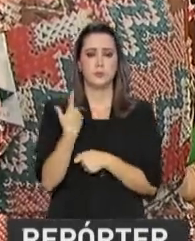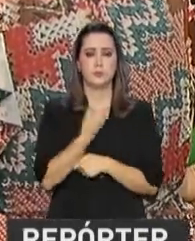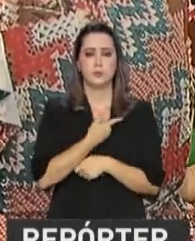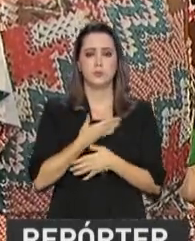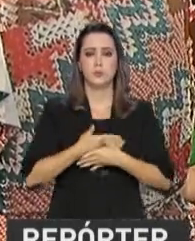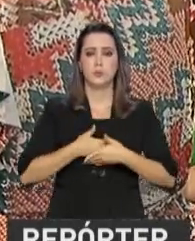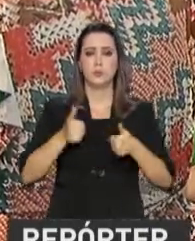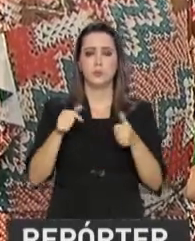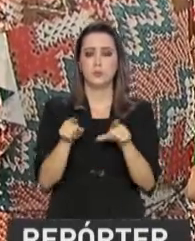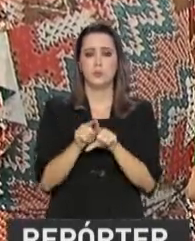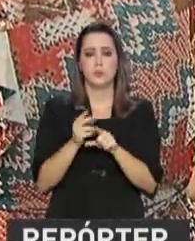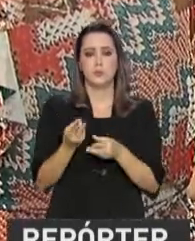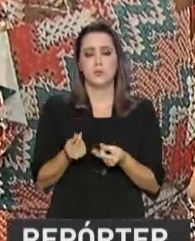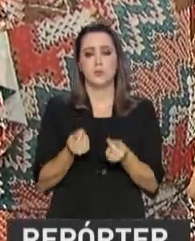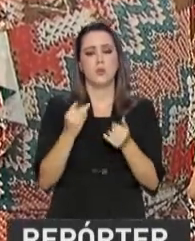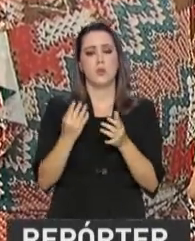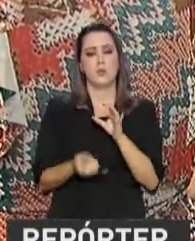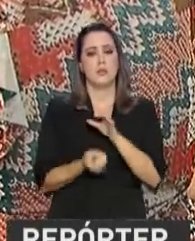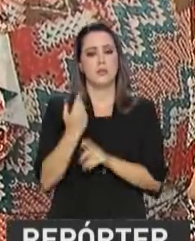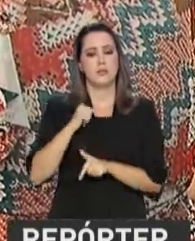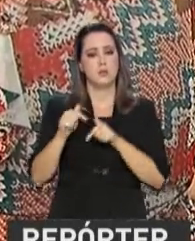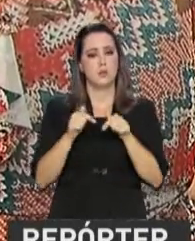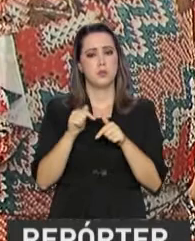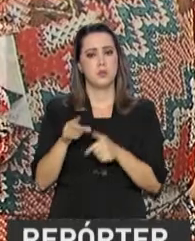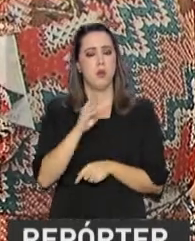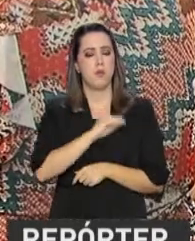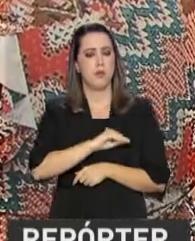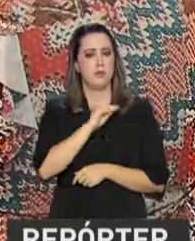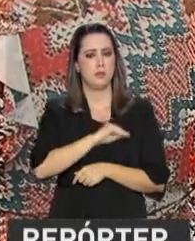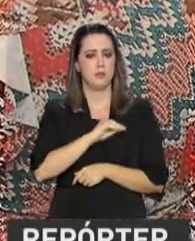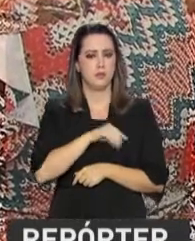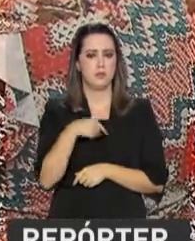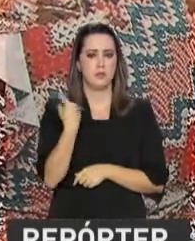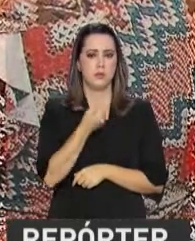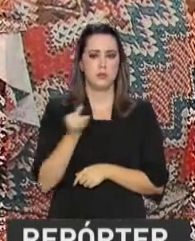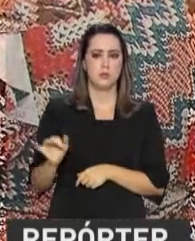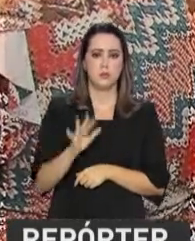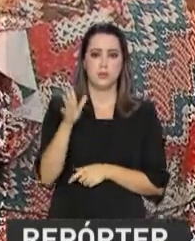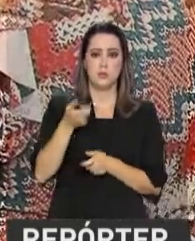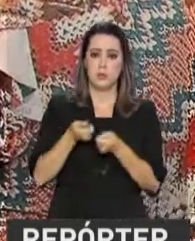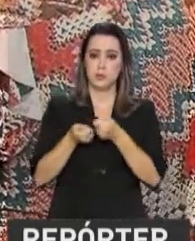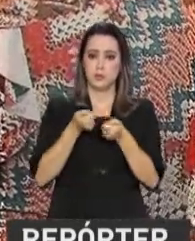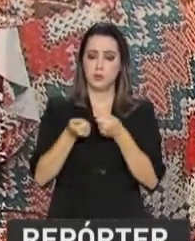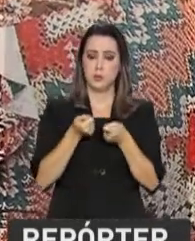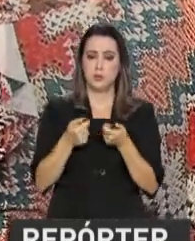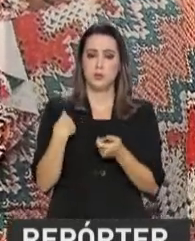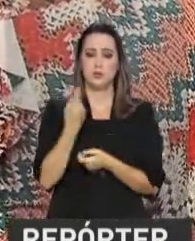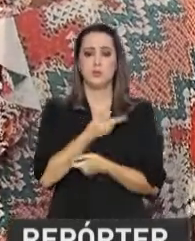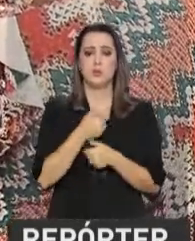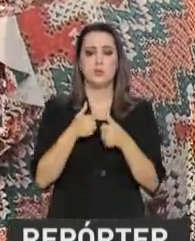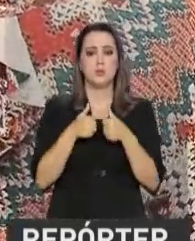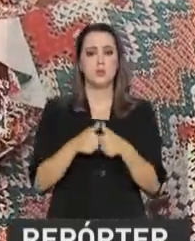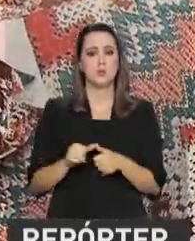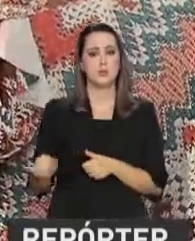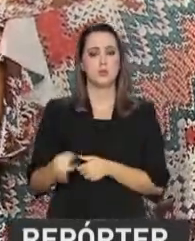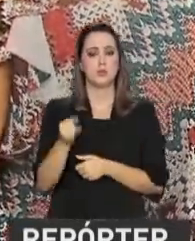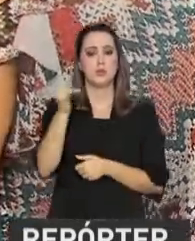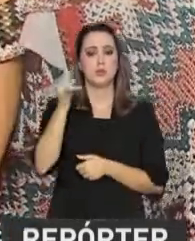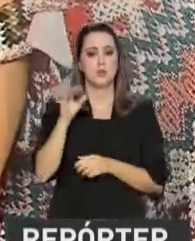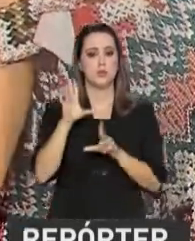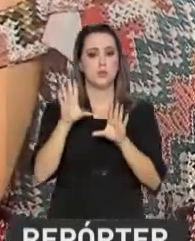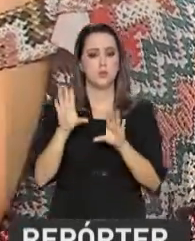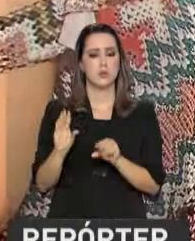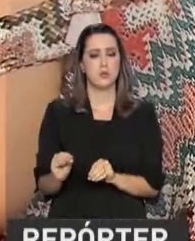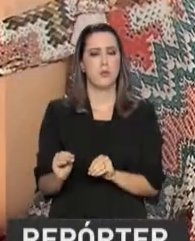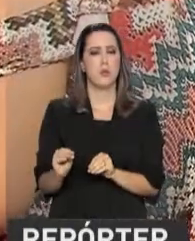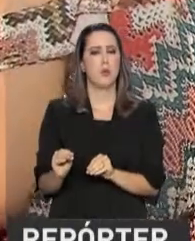os nossos índices de geração de emprego, de renda, nós estamos com a inflação controlada, estamos com juros baixos, ou